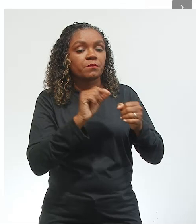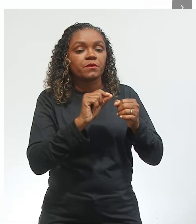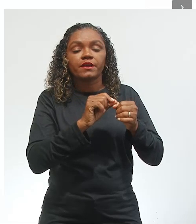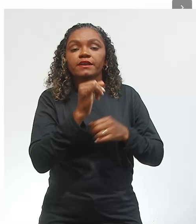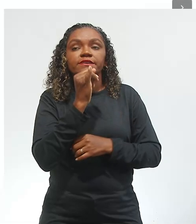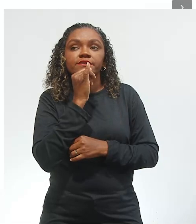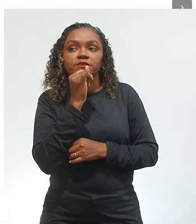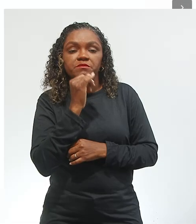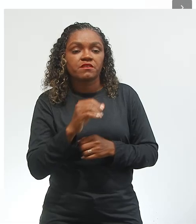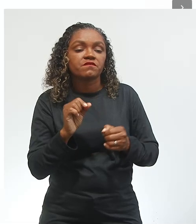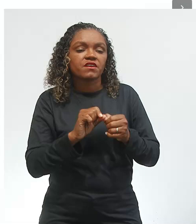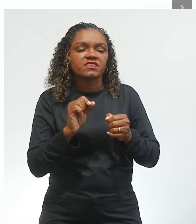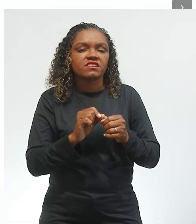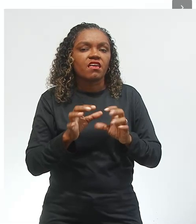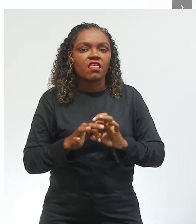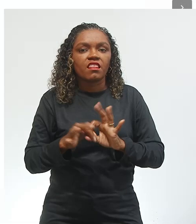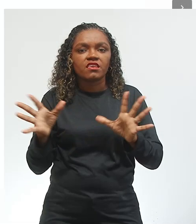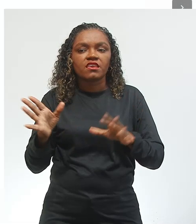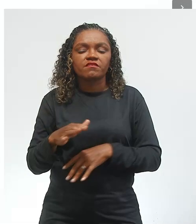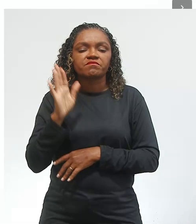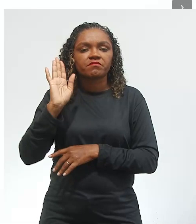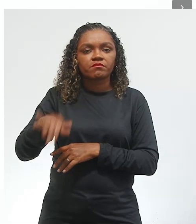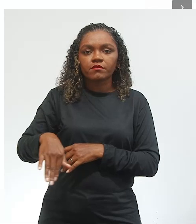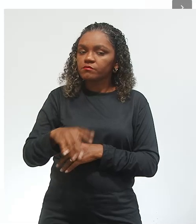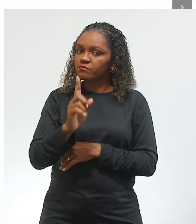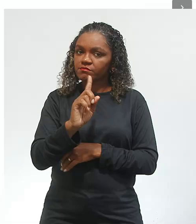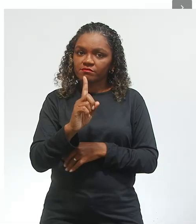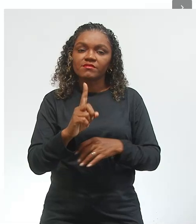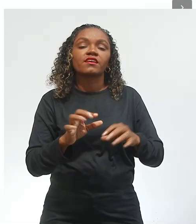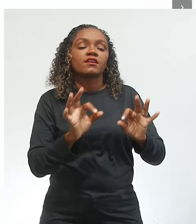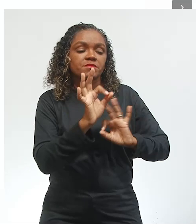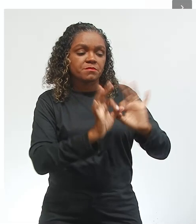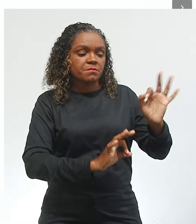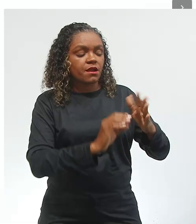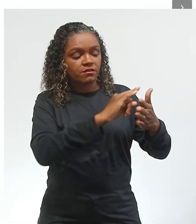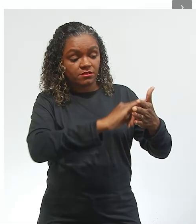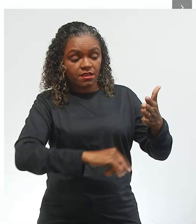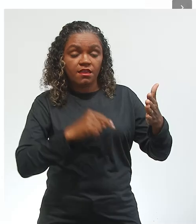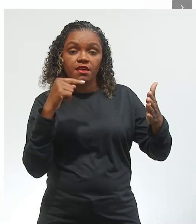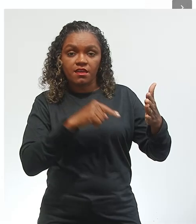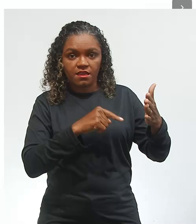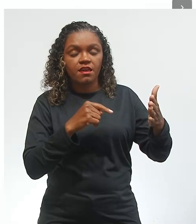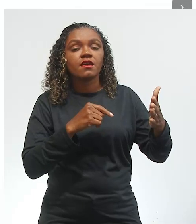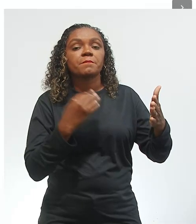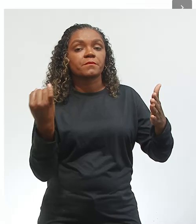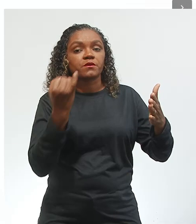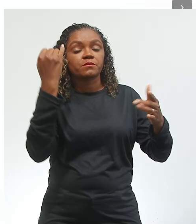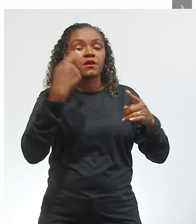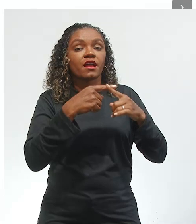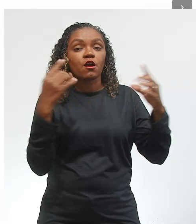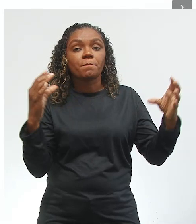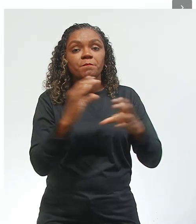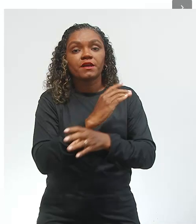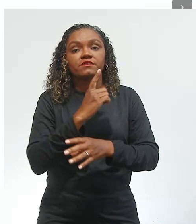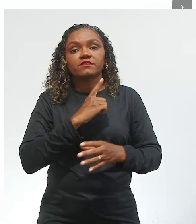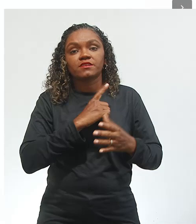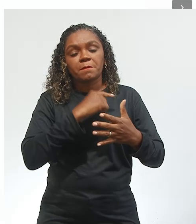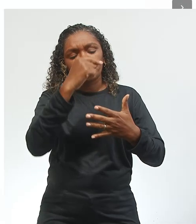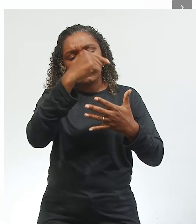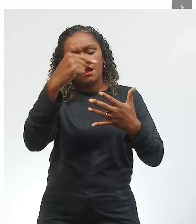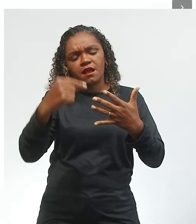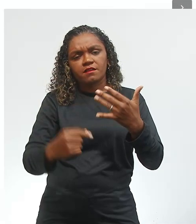que as coisas não sejam feitas de qualquer jeito, né? Ele é um planejamento bem completo, né? Então, ele vai